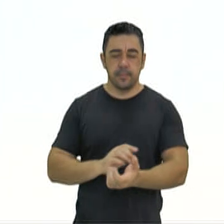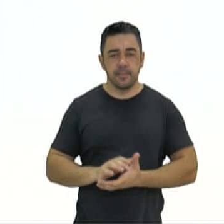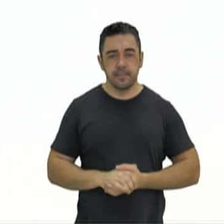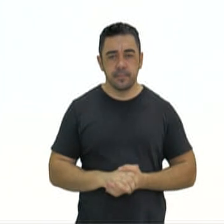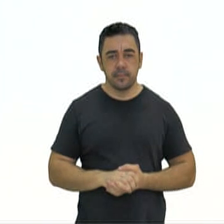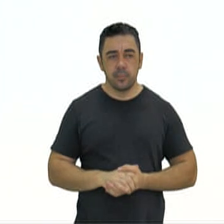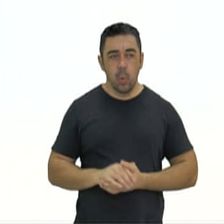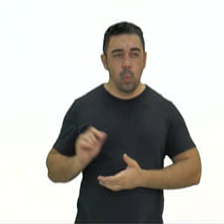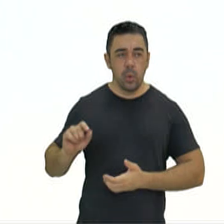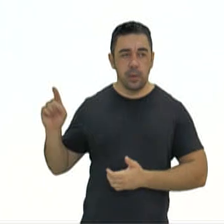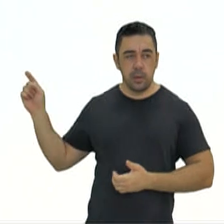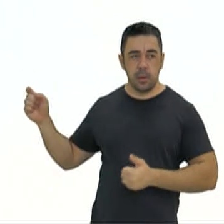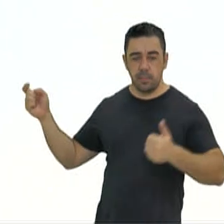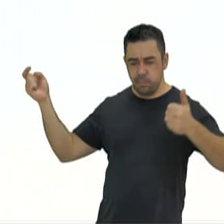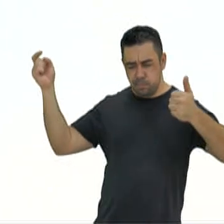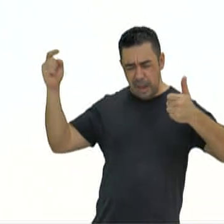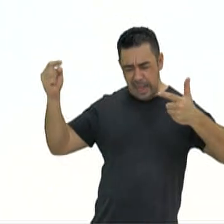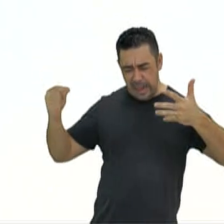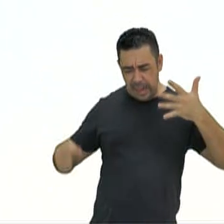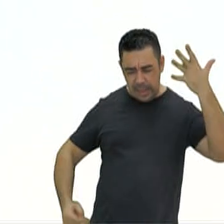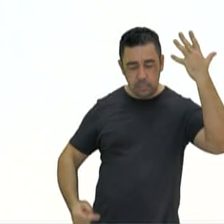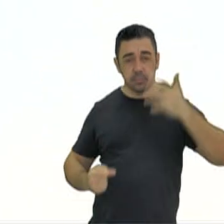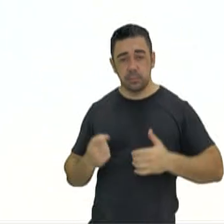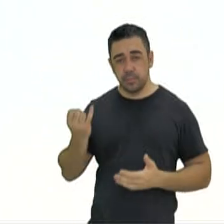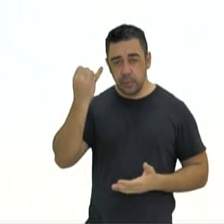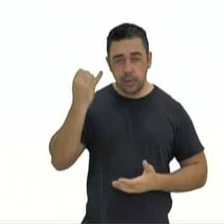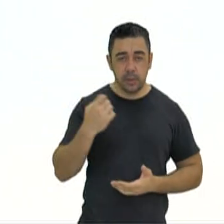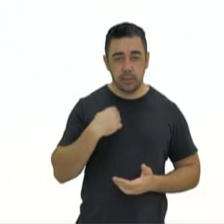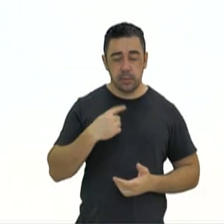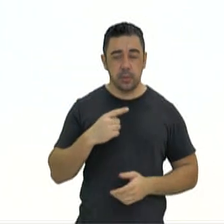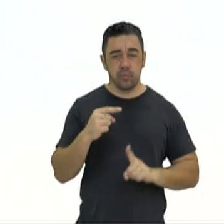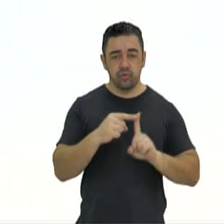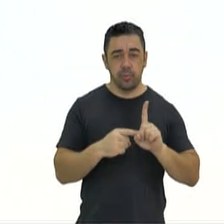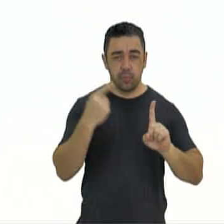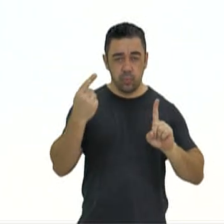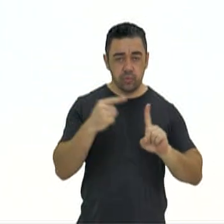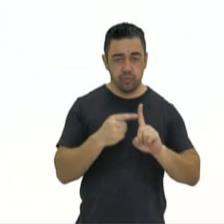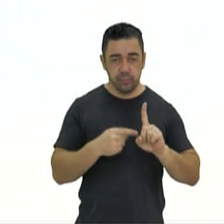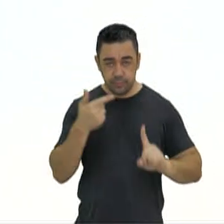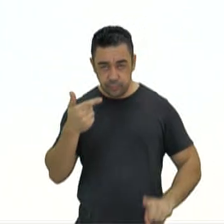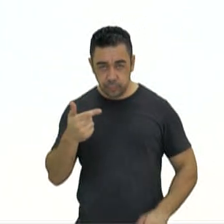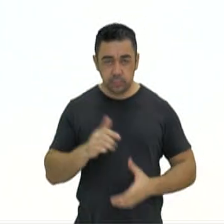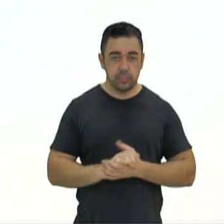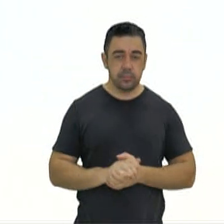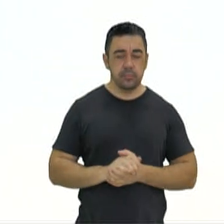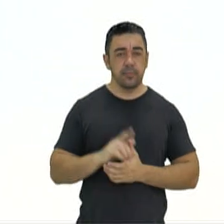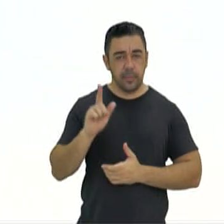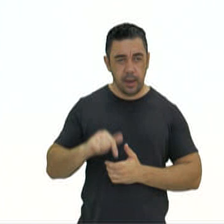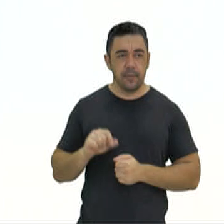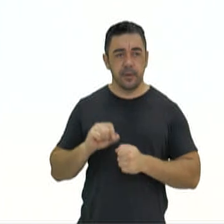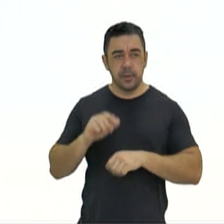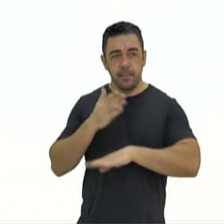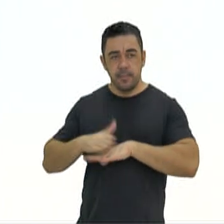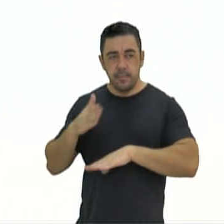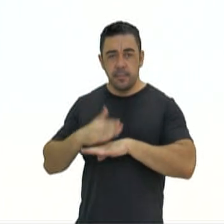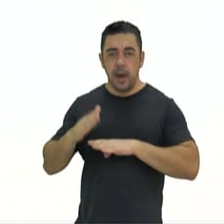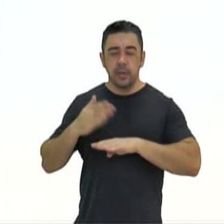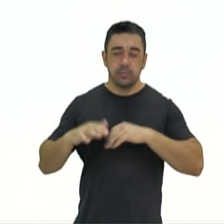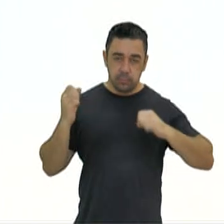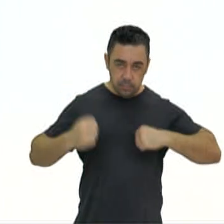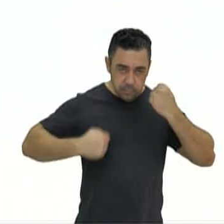pontos importantes, tanto para o diabetes tipo 1 quanto para o tipo 2, atividade física aeróbia de forma